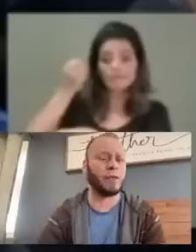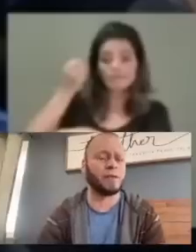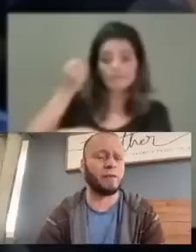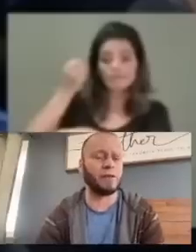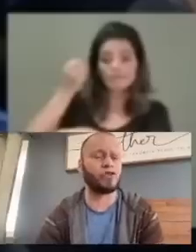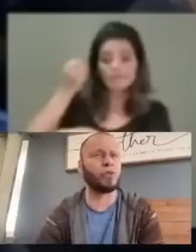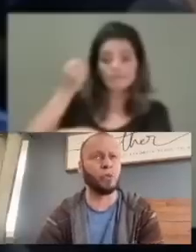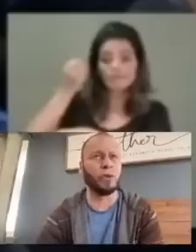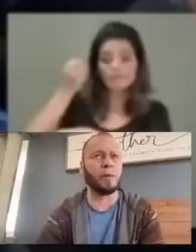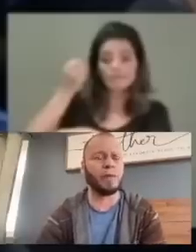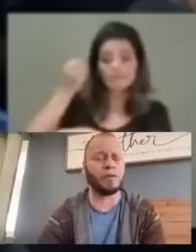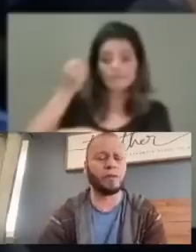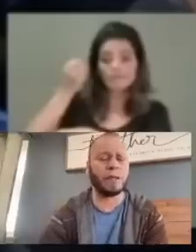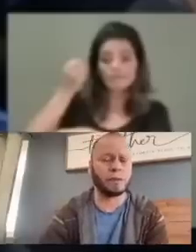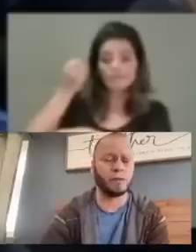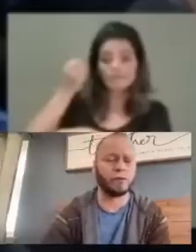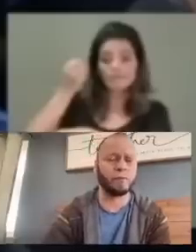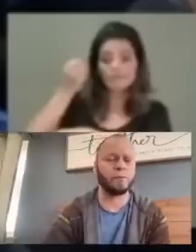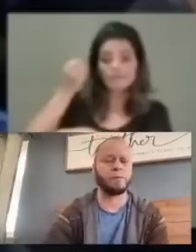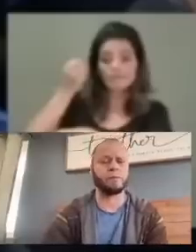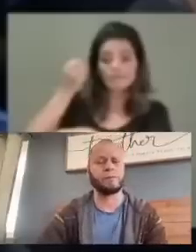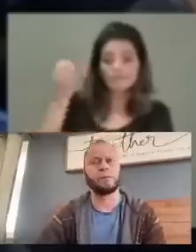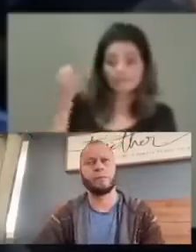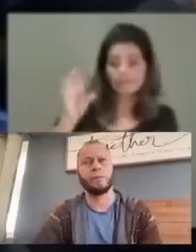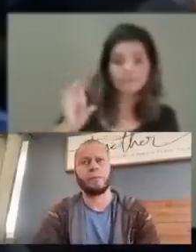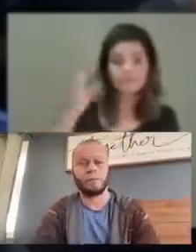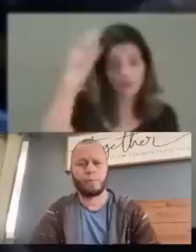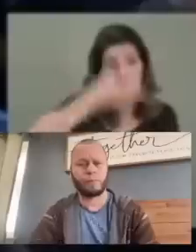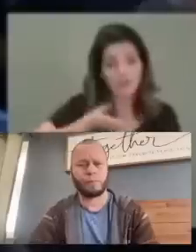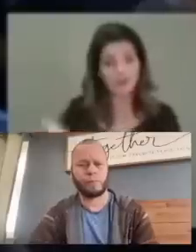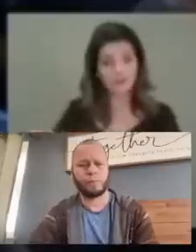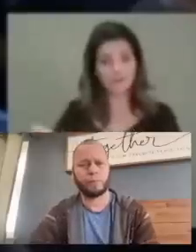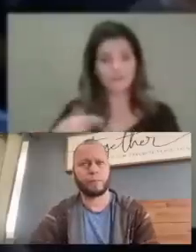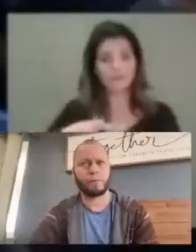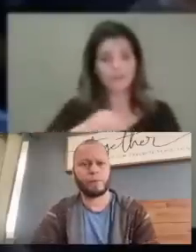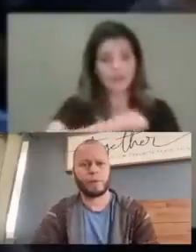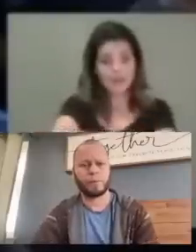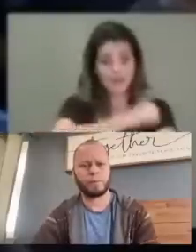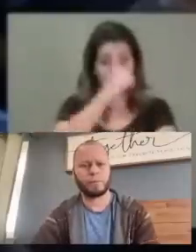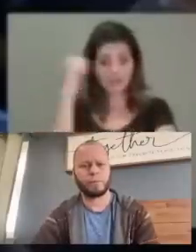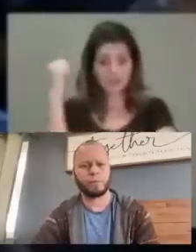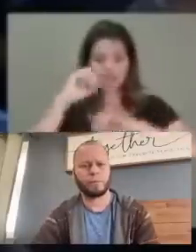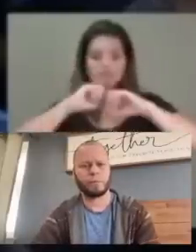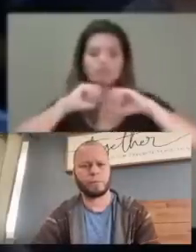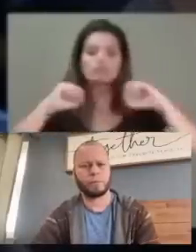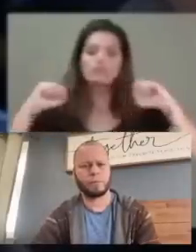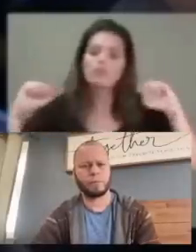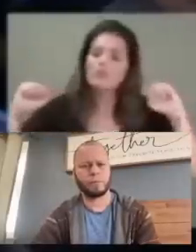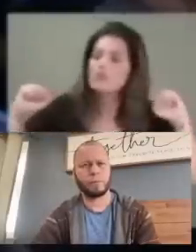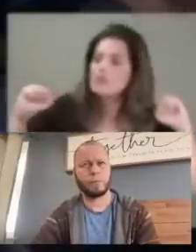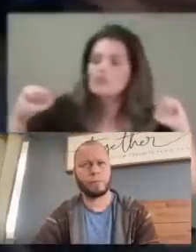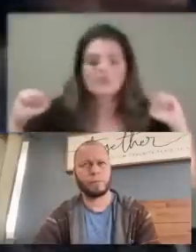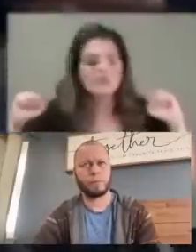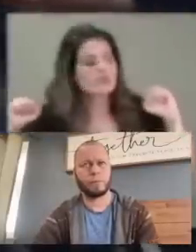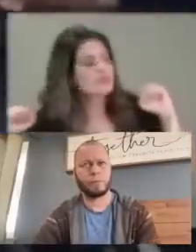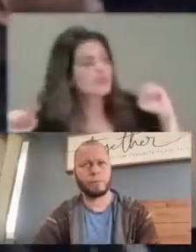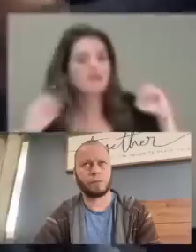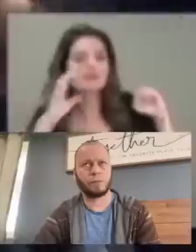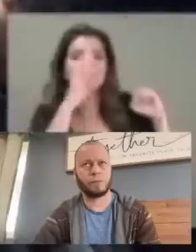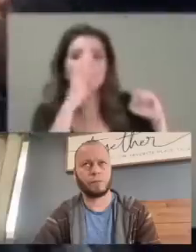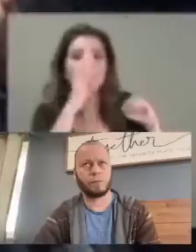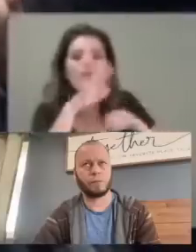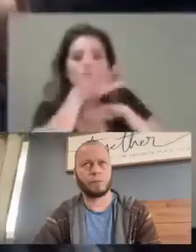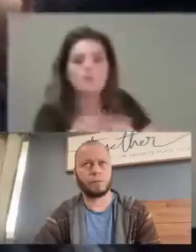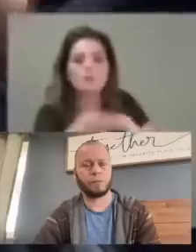pelo presidente Lula bandido da Silva ele abre a janela do da sala dele assiste tudo